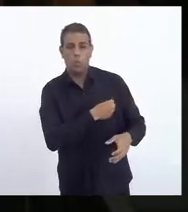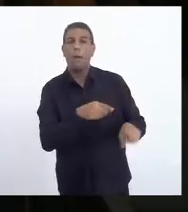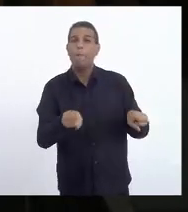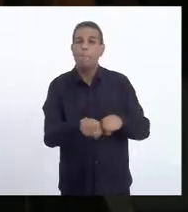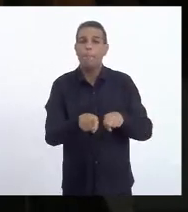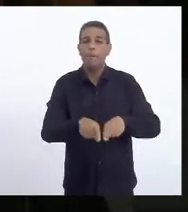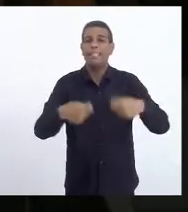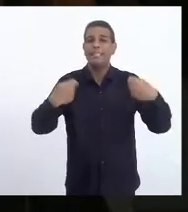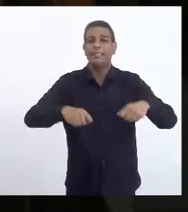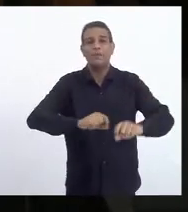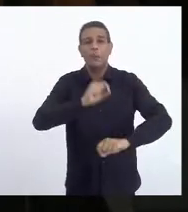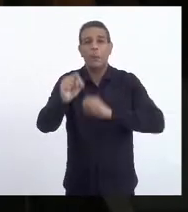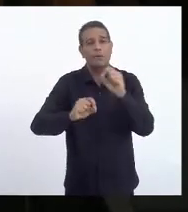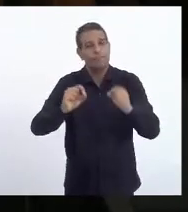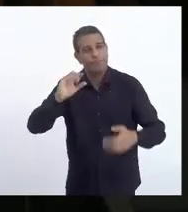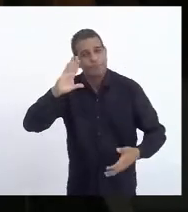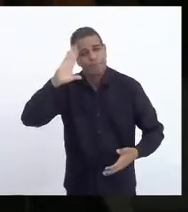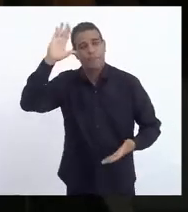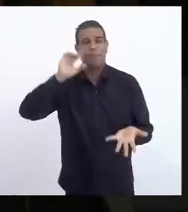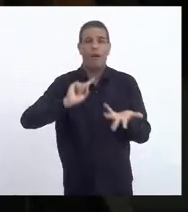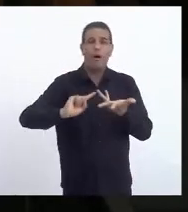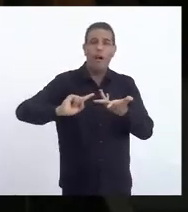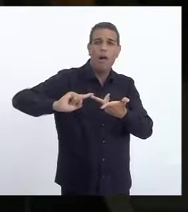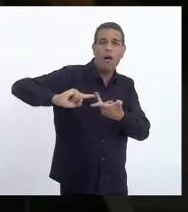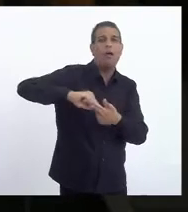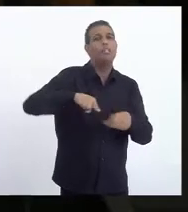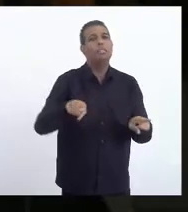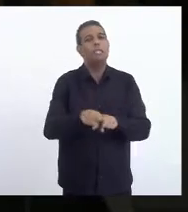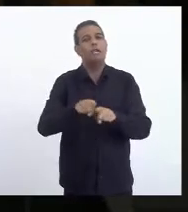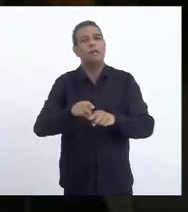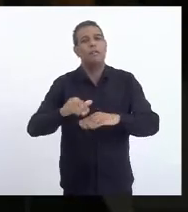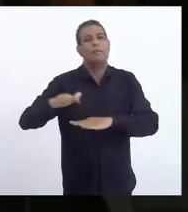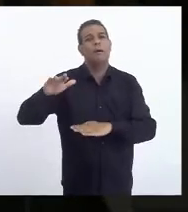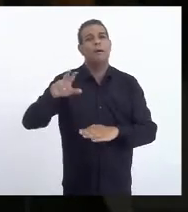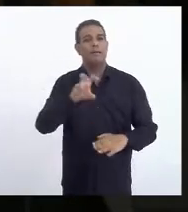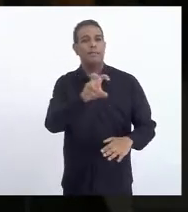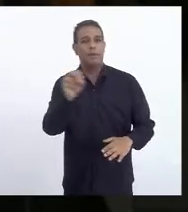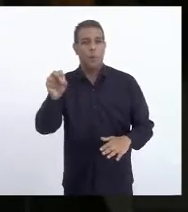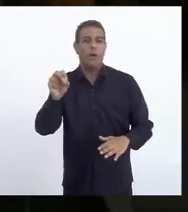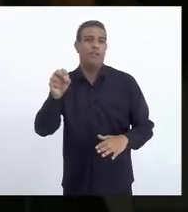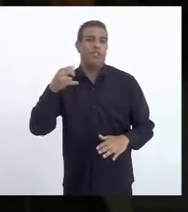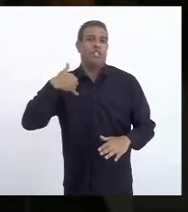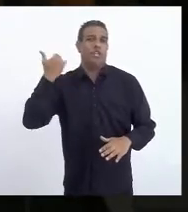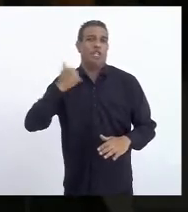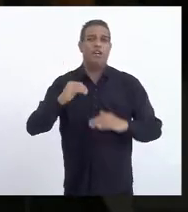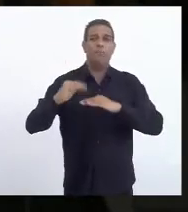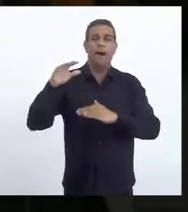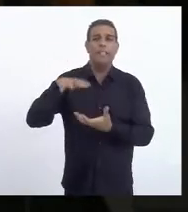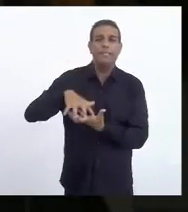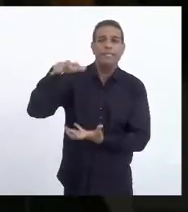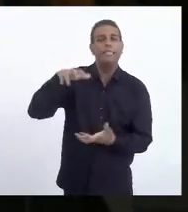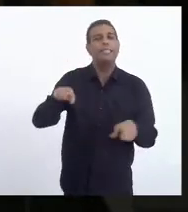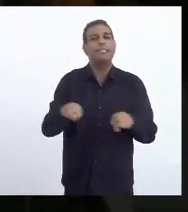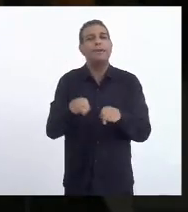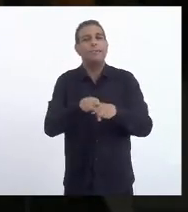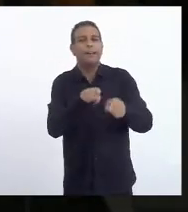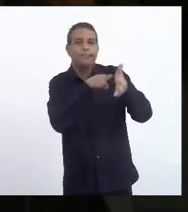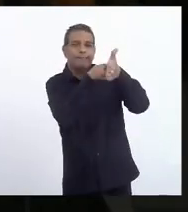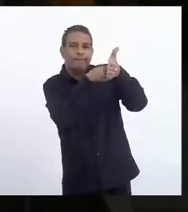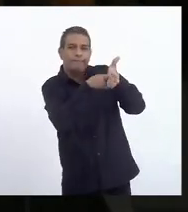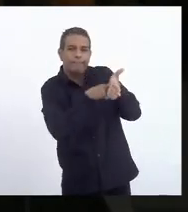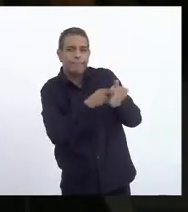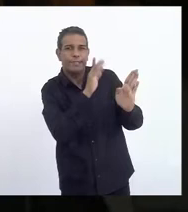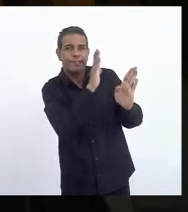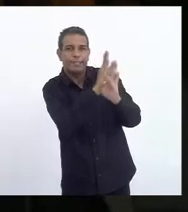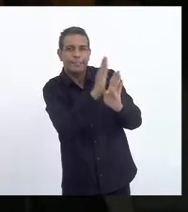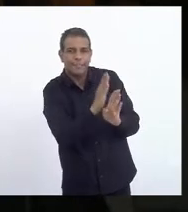precisão Principalmente aqueles que têm mais de 50 anos fazer os seus